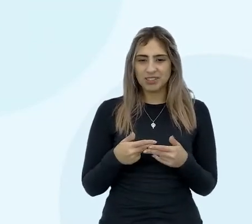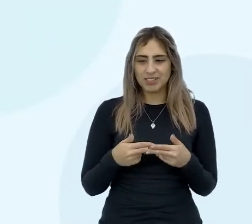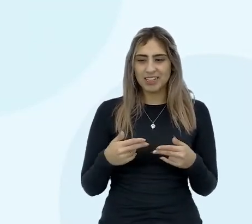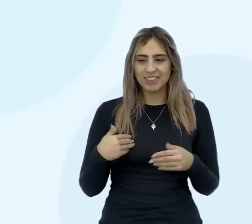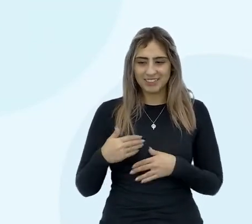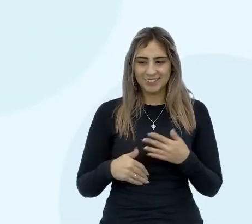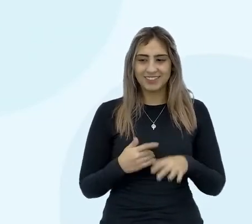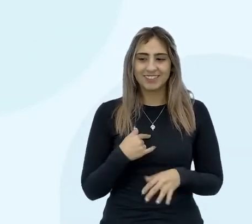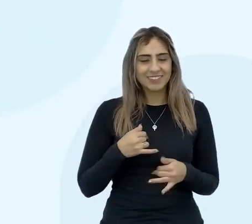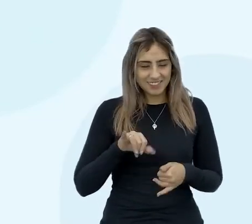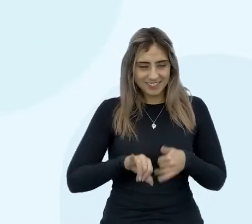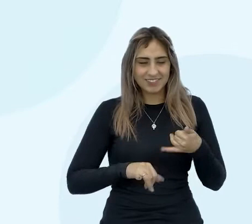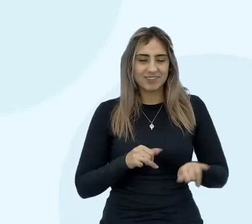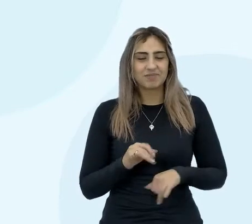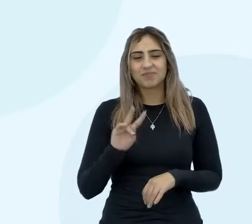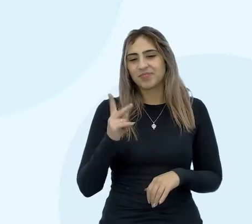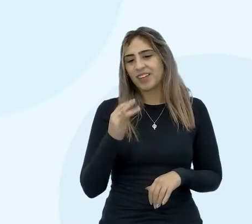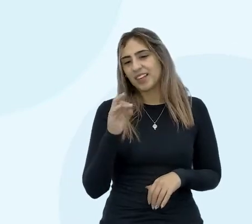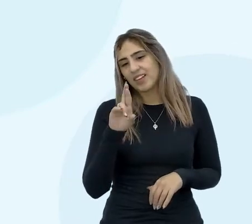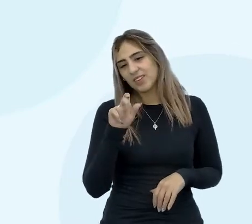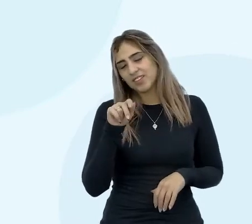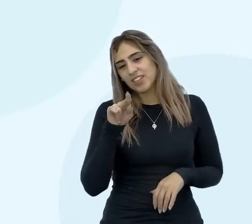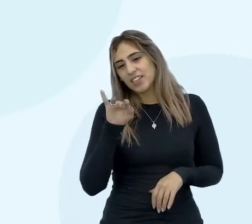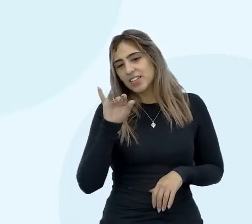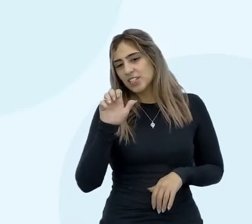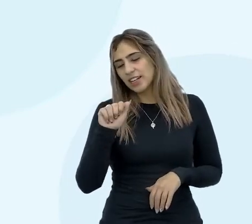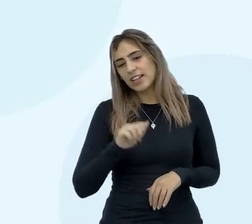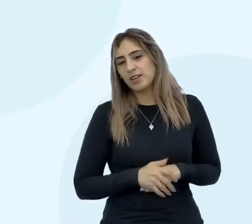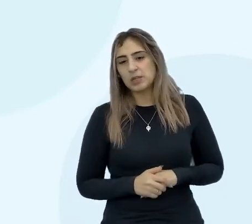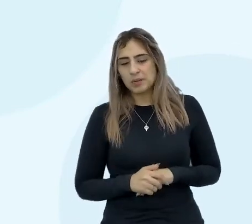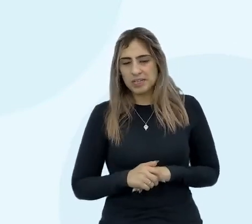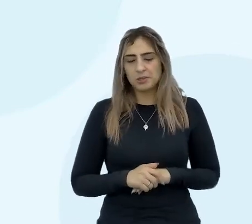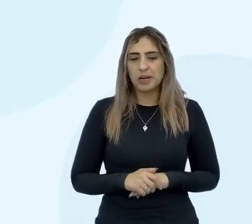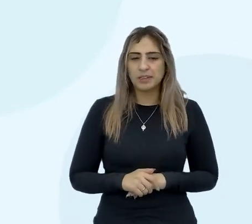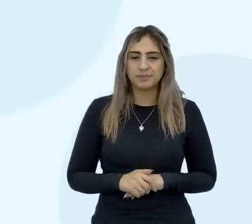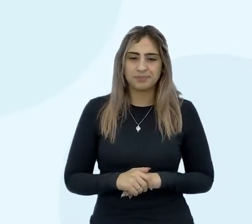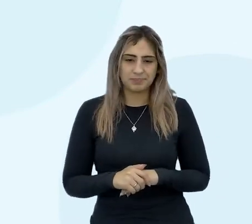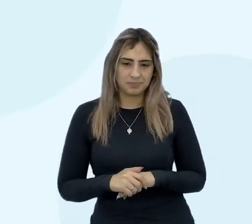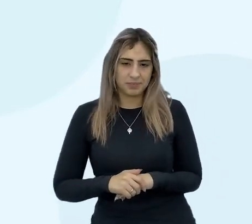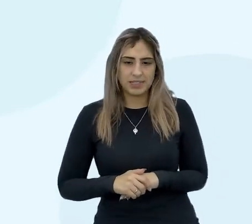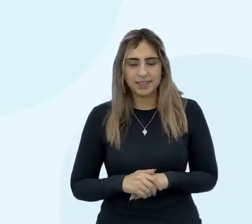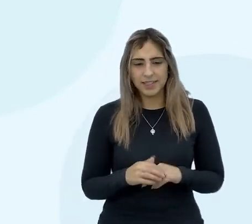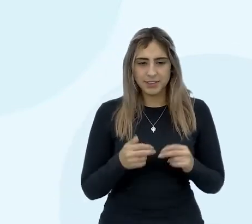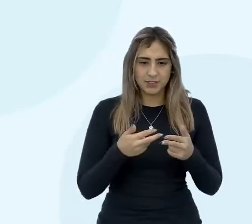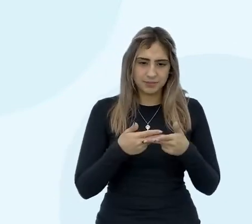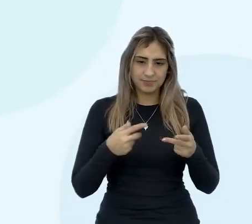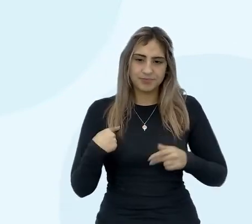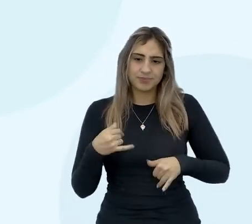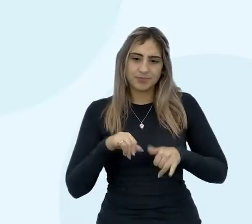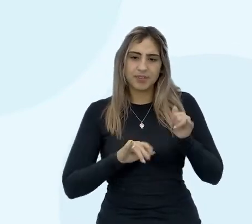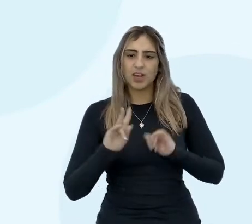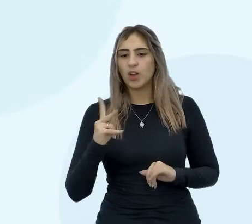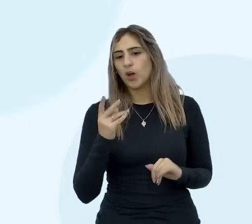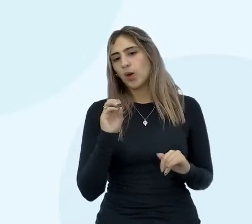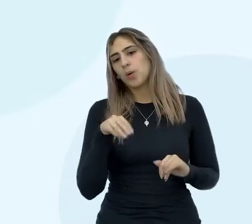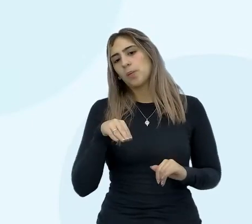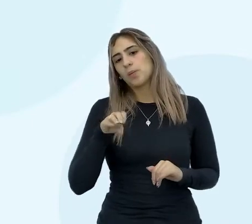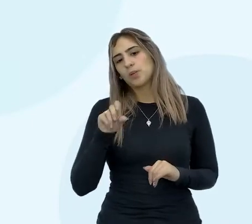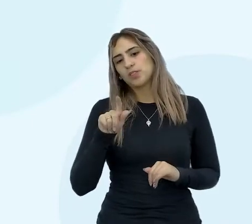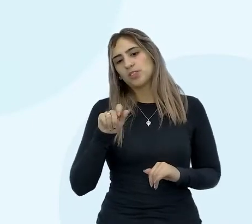ou misturas heterogêneas. E aí, vamos falar um pouco sobre as palavras, né? Homogênea